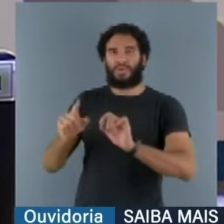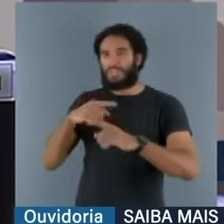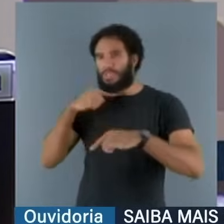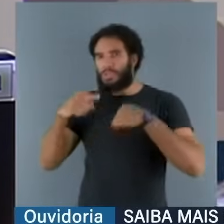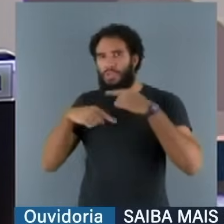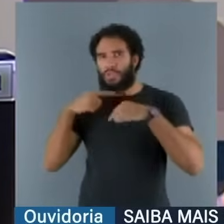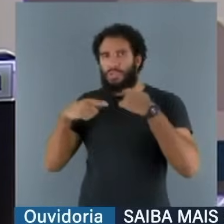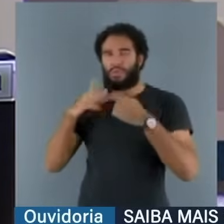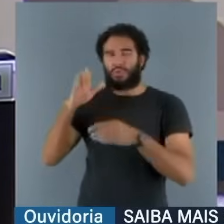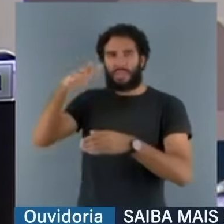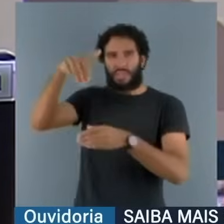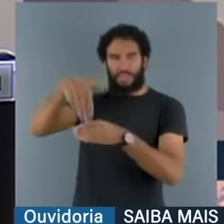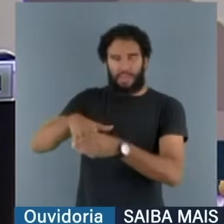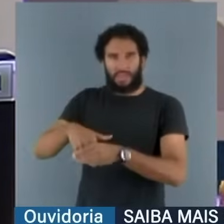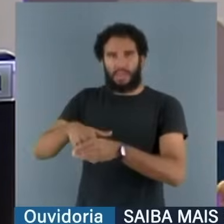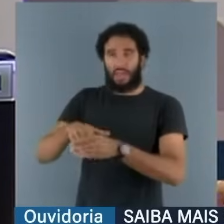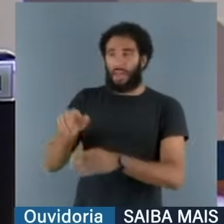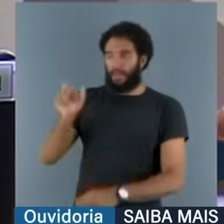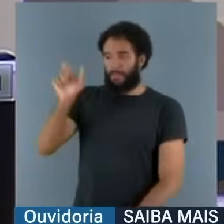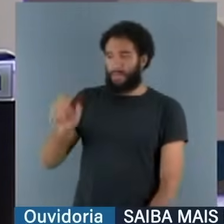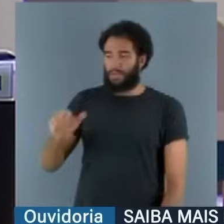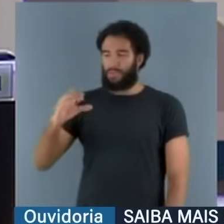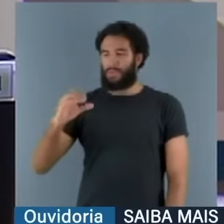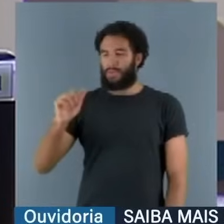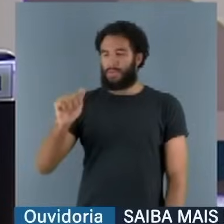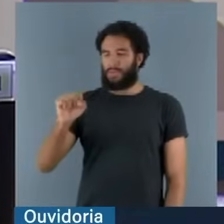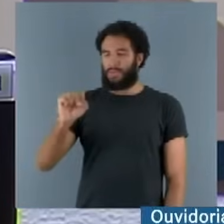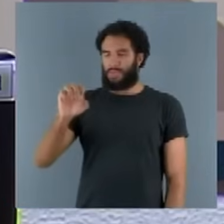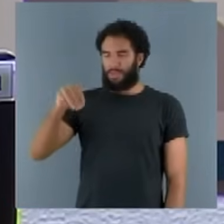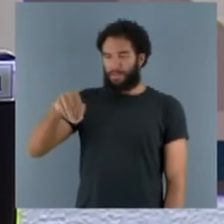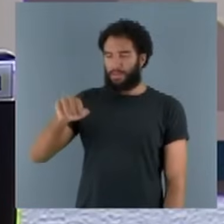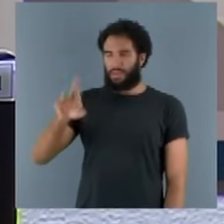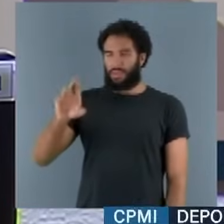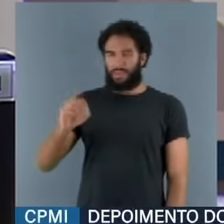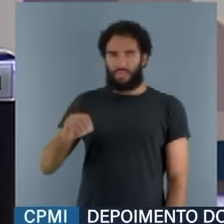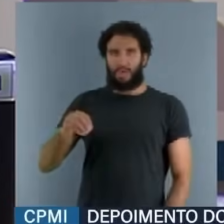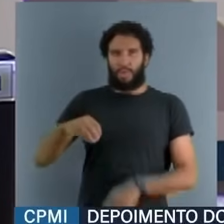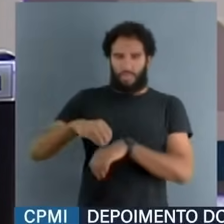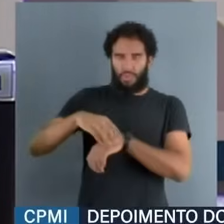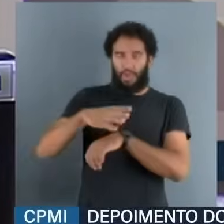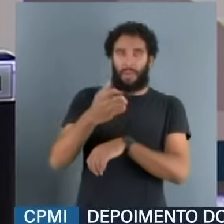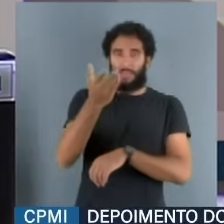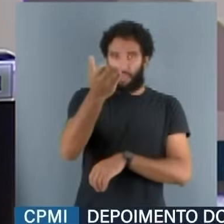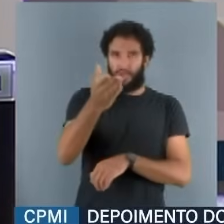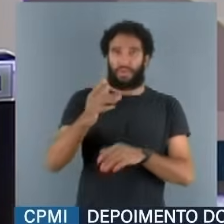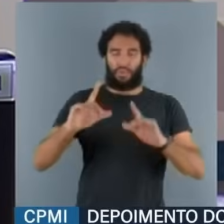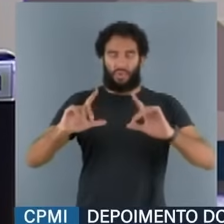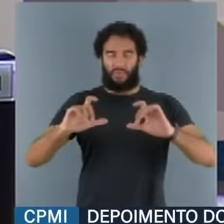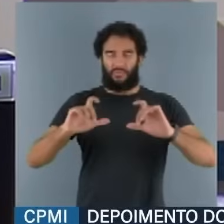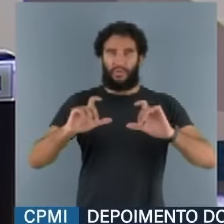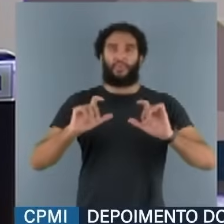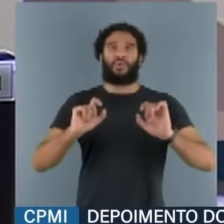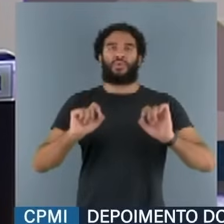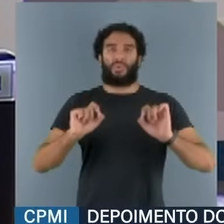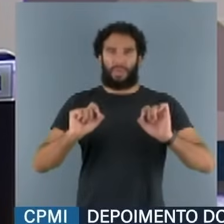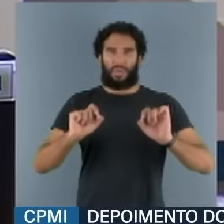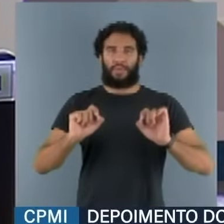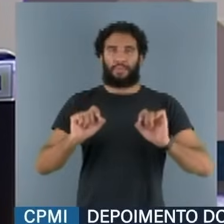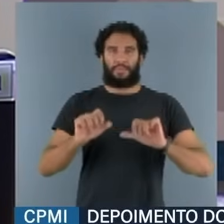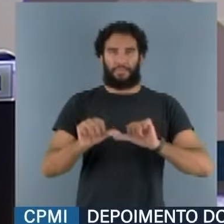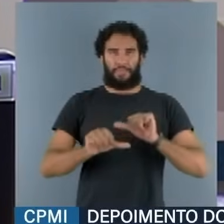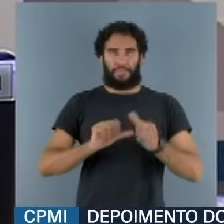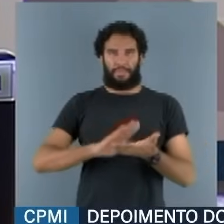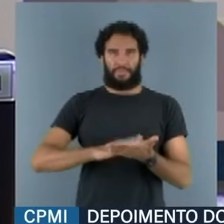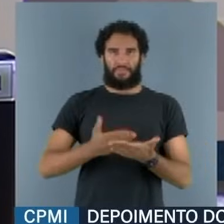aí especificamente o Casemiro, lhe manda uma fotografia com a imagem